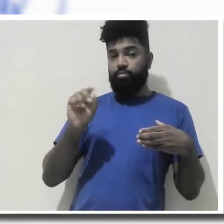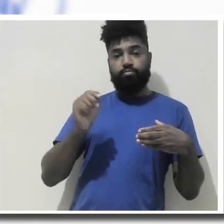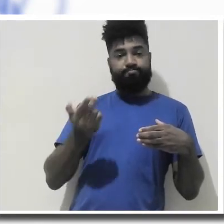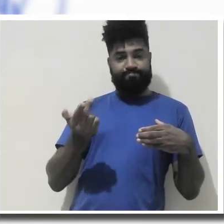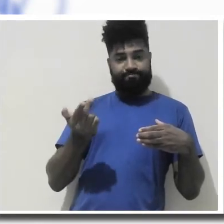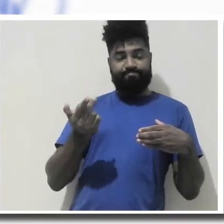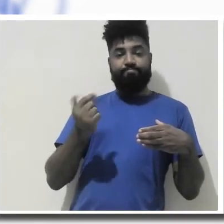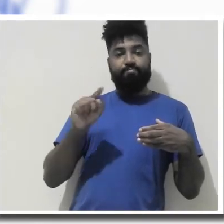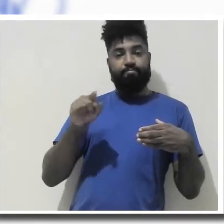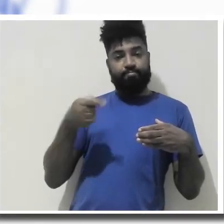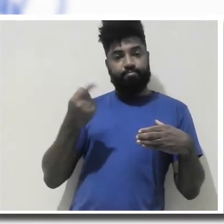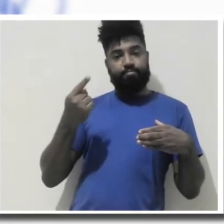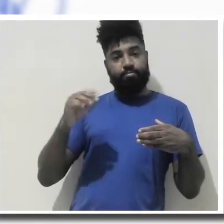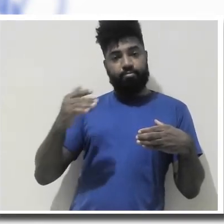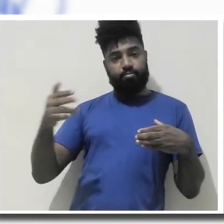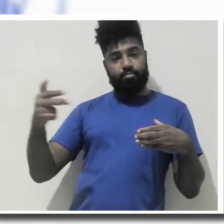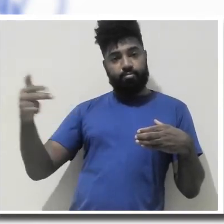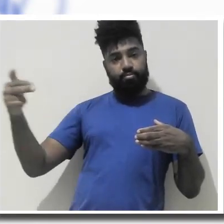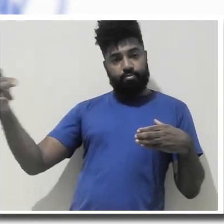Depois,